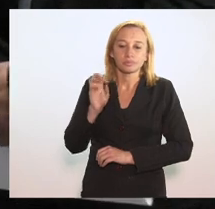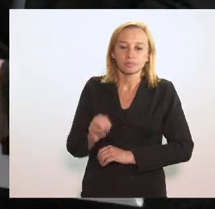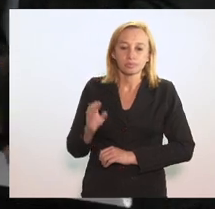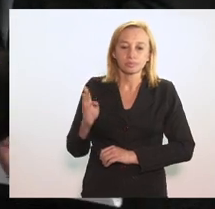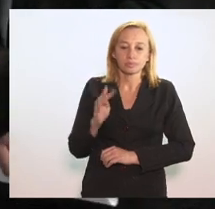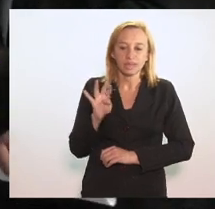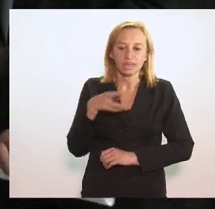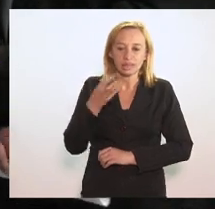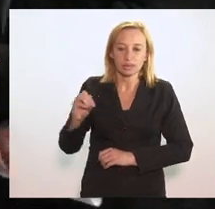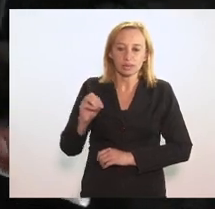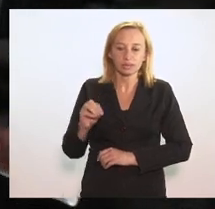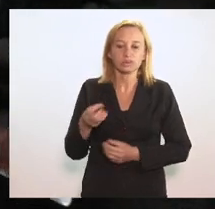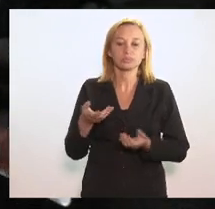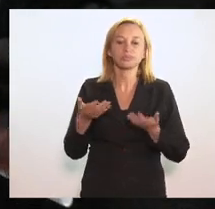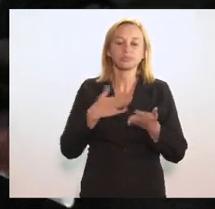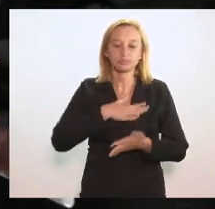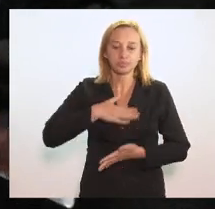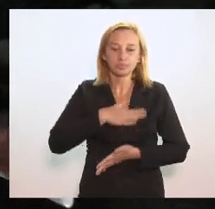Gostaria aqui de parabenizá-lo